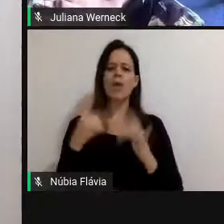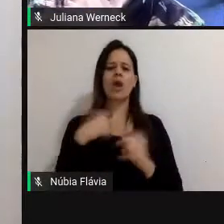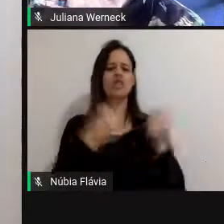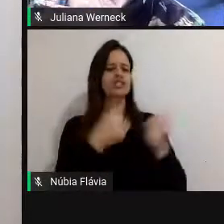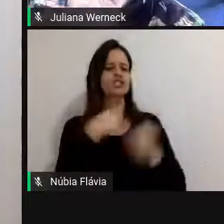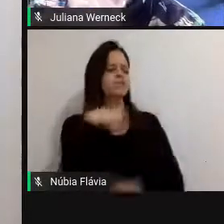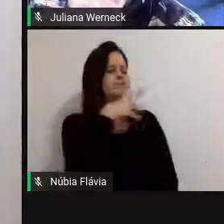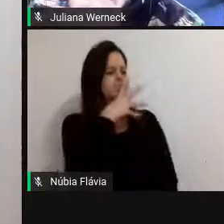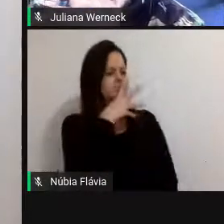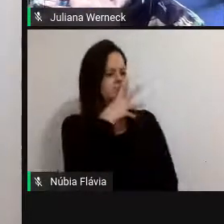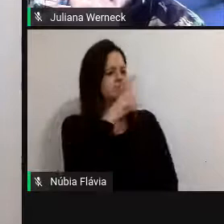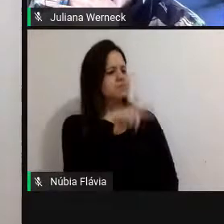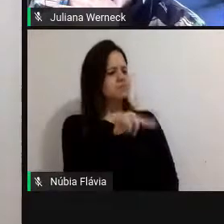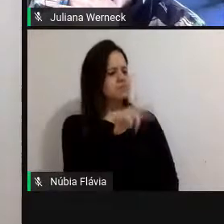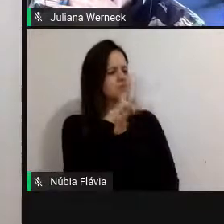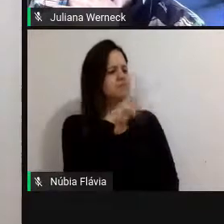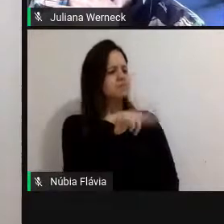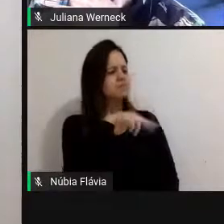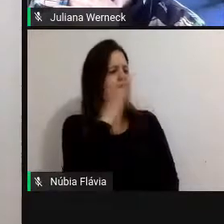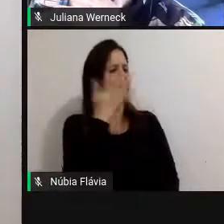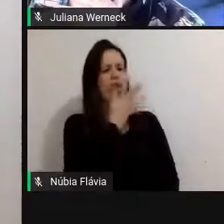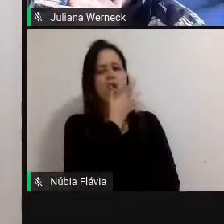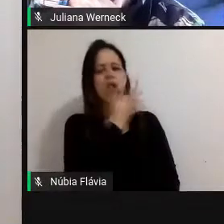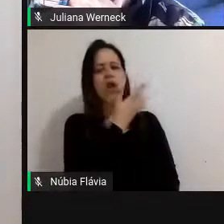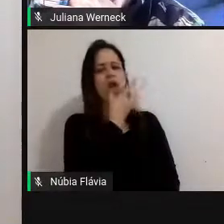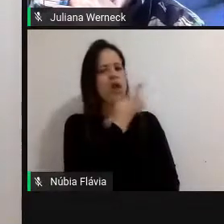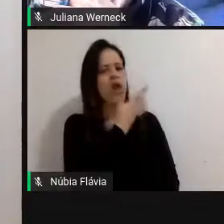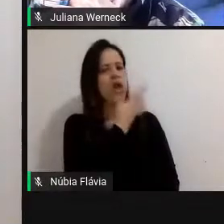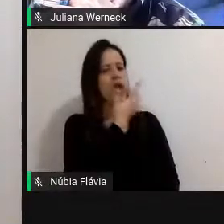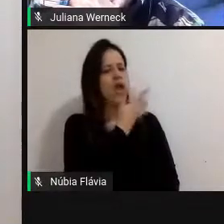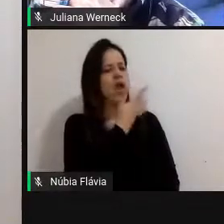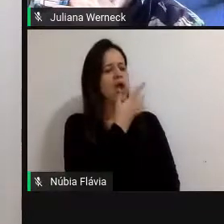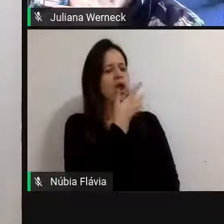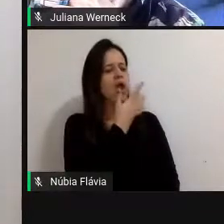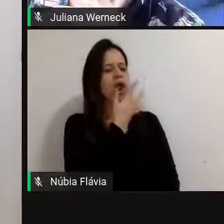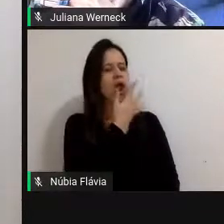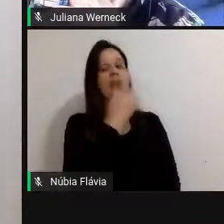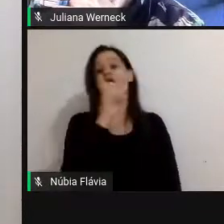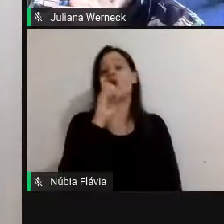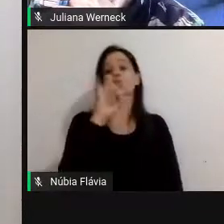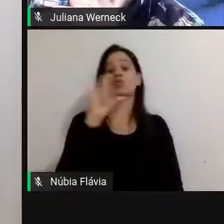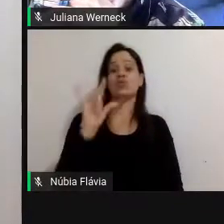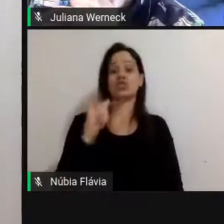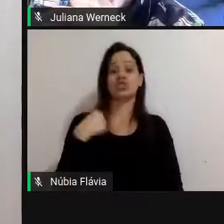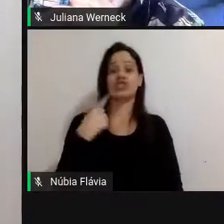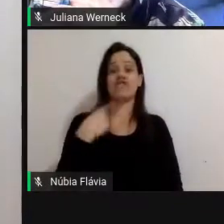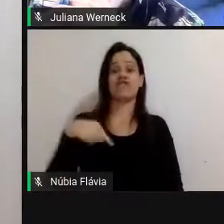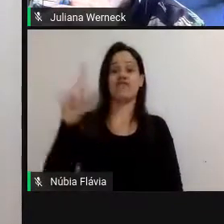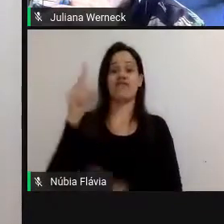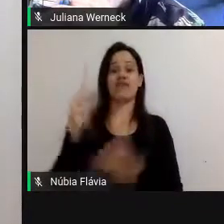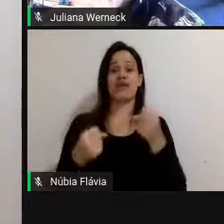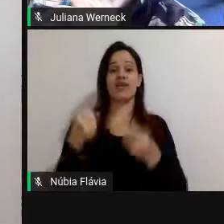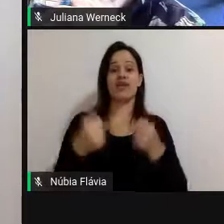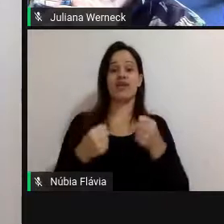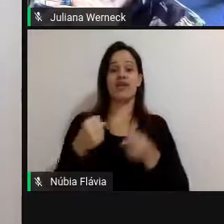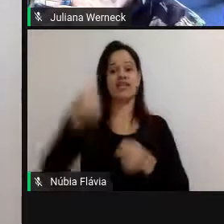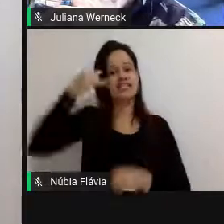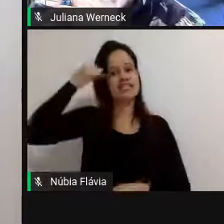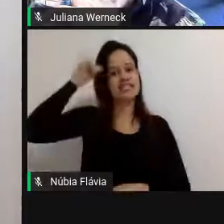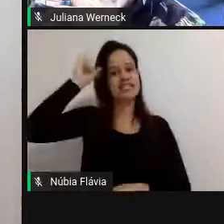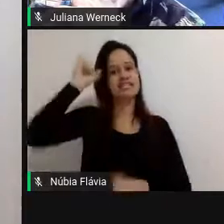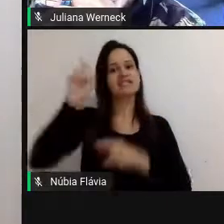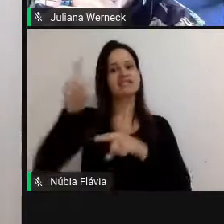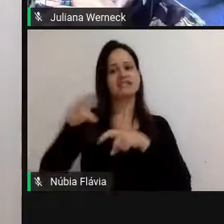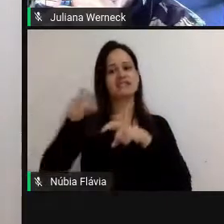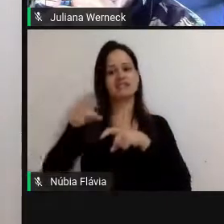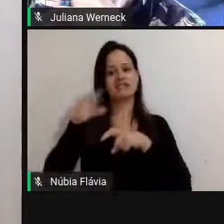como que é a questão de dirigir, como que faz, como que não faz. Aí um dia a gente foi para um sítio na casa dos pais dele, aqui em Arapuã.